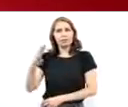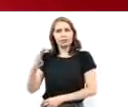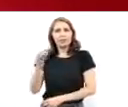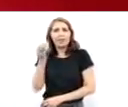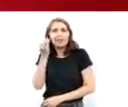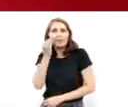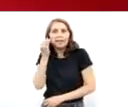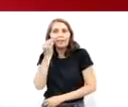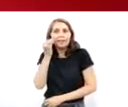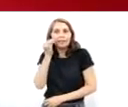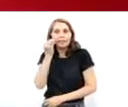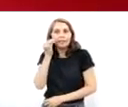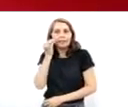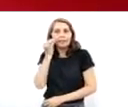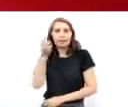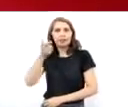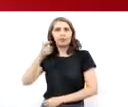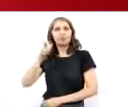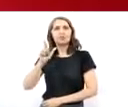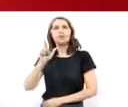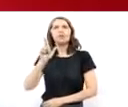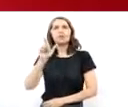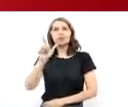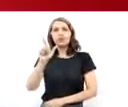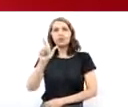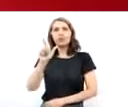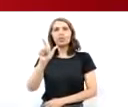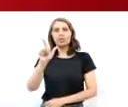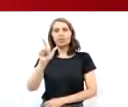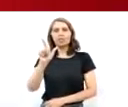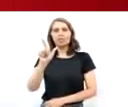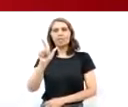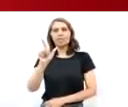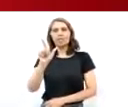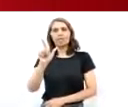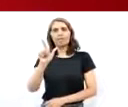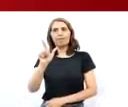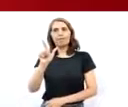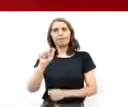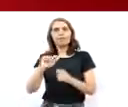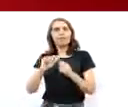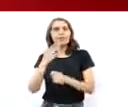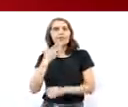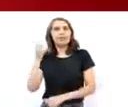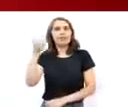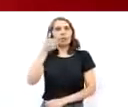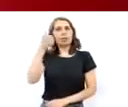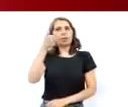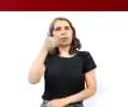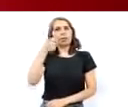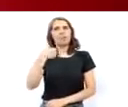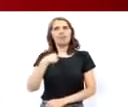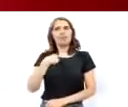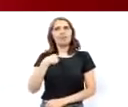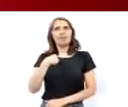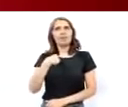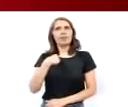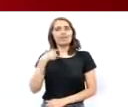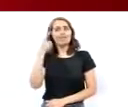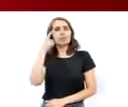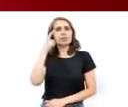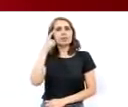anos a distorção idade-série. É impressão minha ou a pandemia